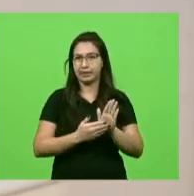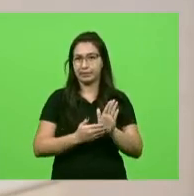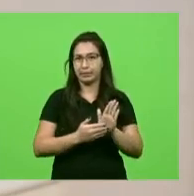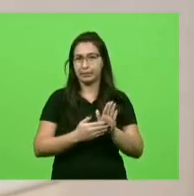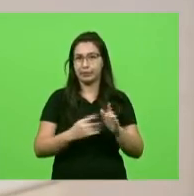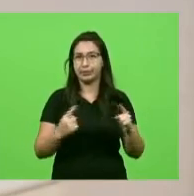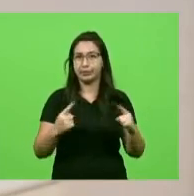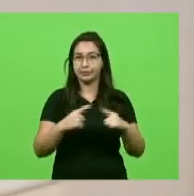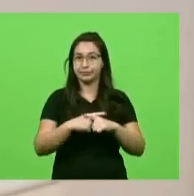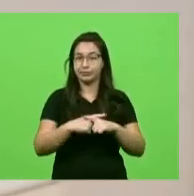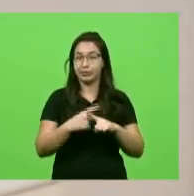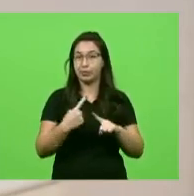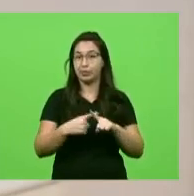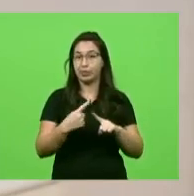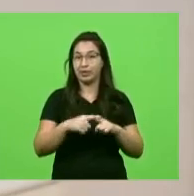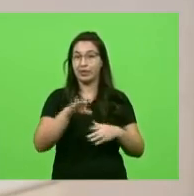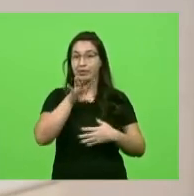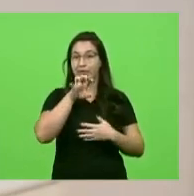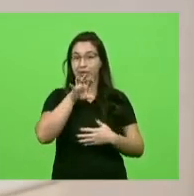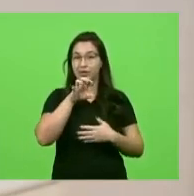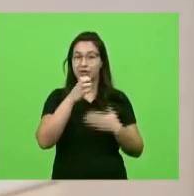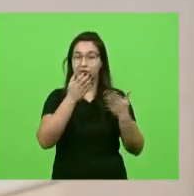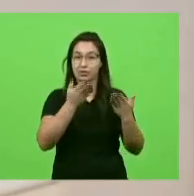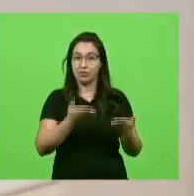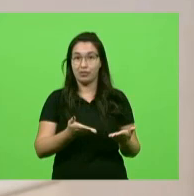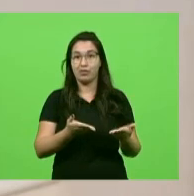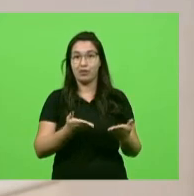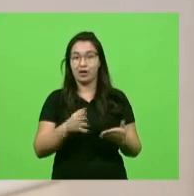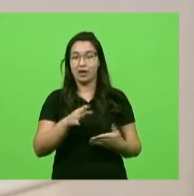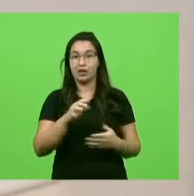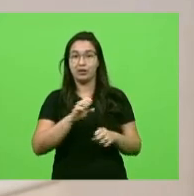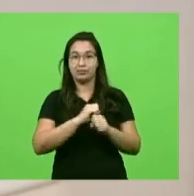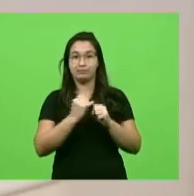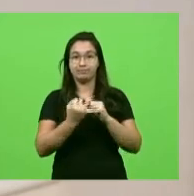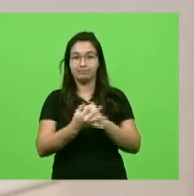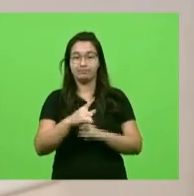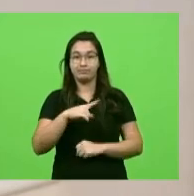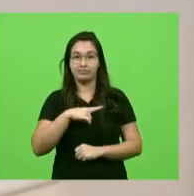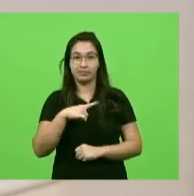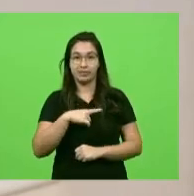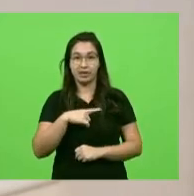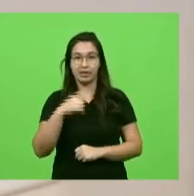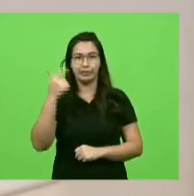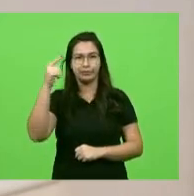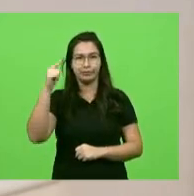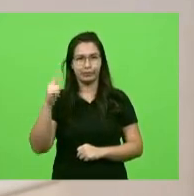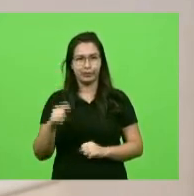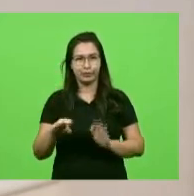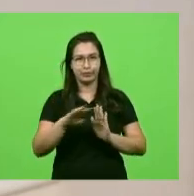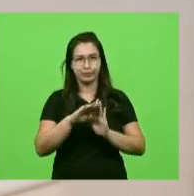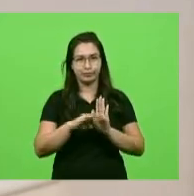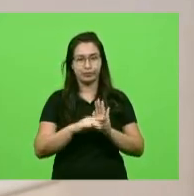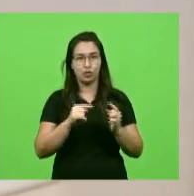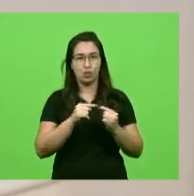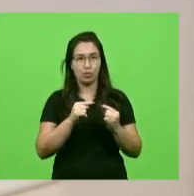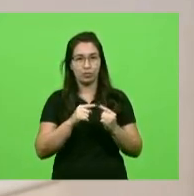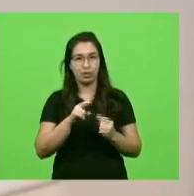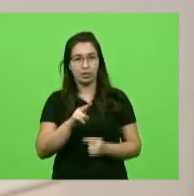a ventilação de pacientes com a Covid-19, além das situações diversas de UTI. Finalizaram